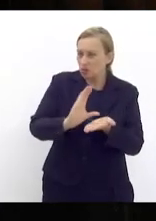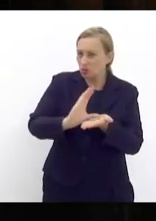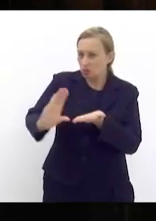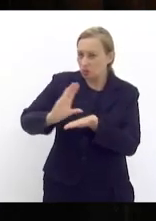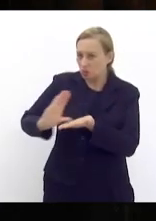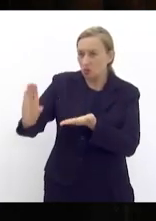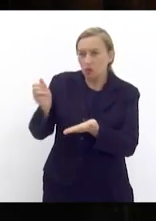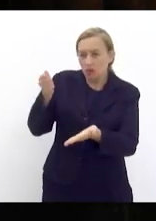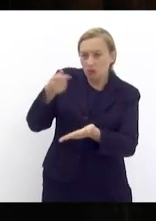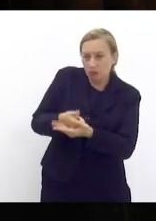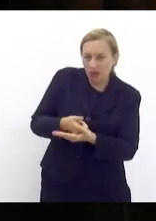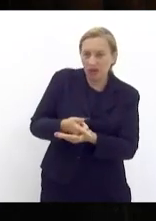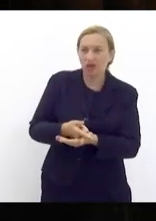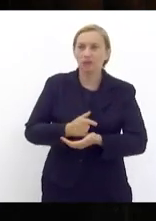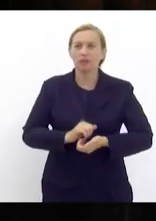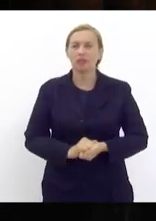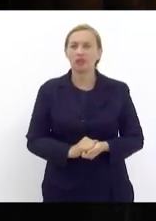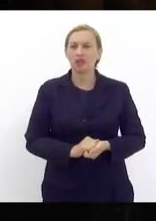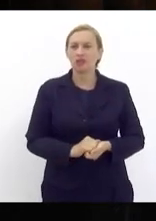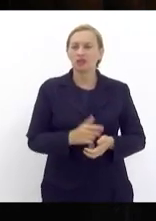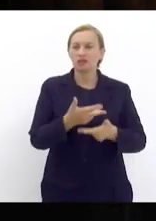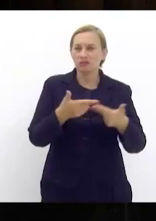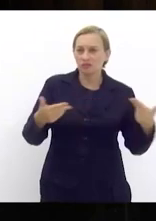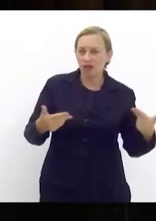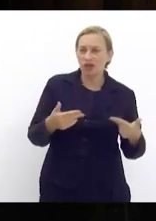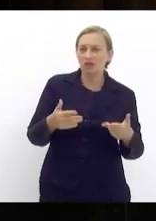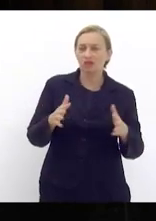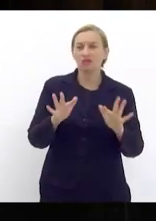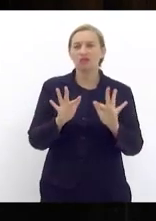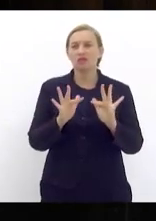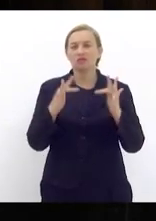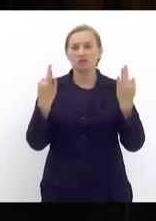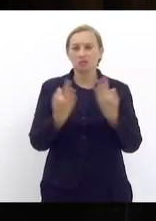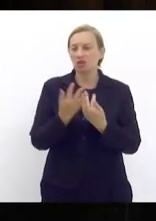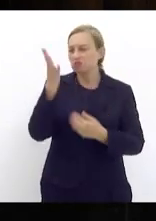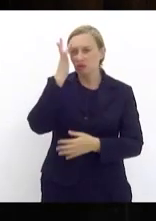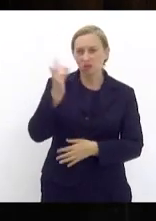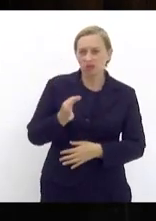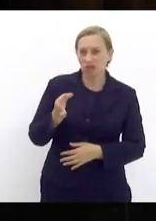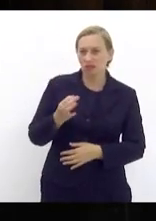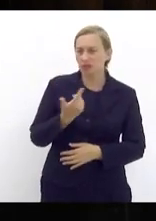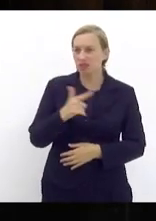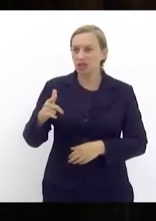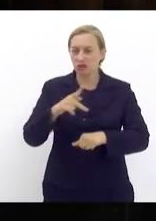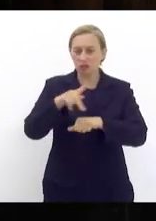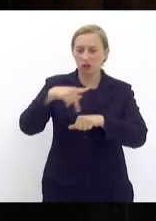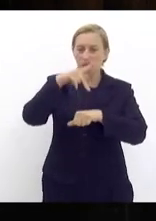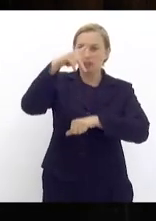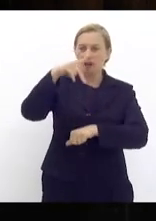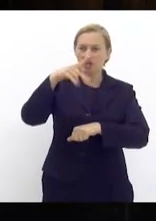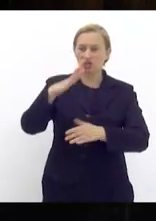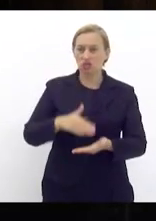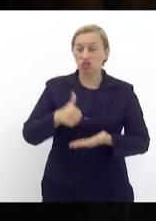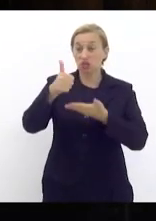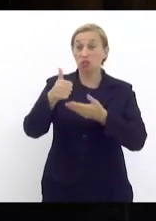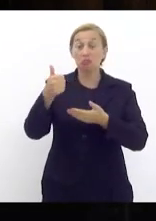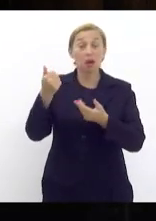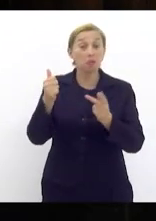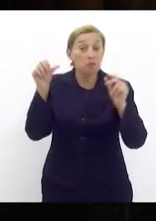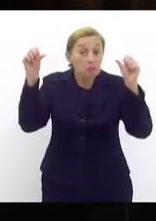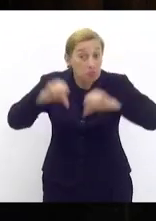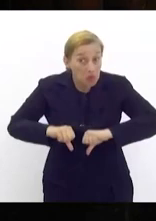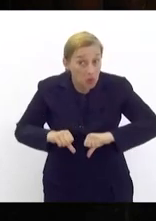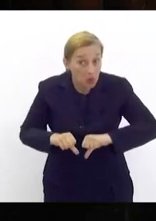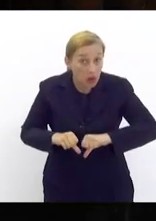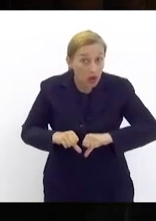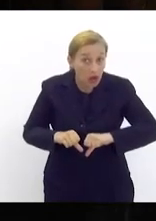dezenas de milhares de famílias que, como eu disse, não sabem se terão uma Páscoa digna. Para piorar, o que,